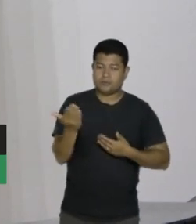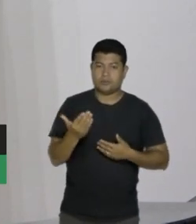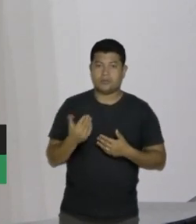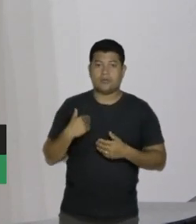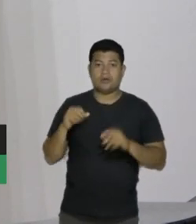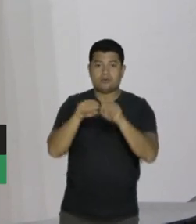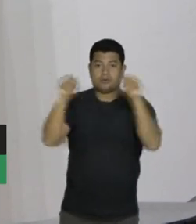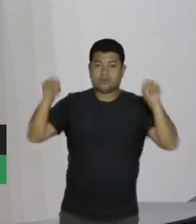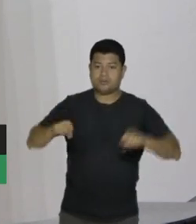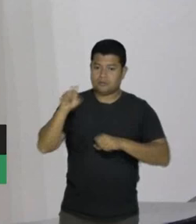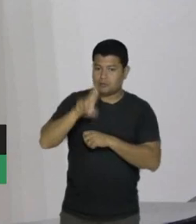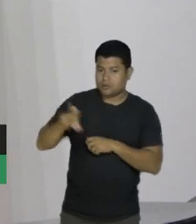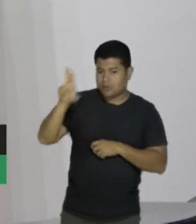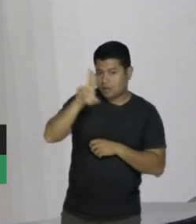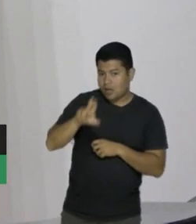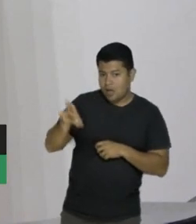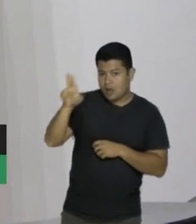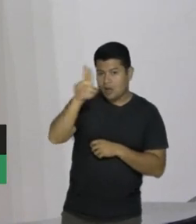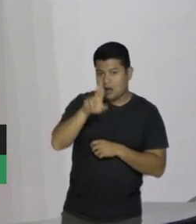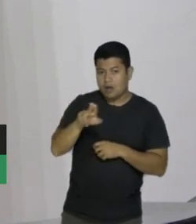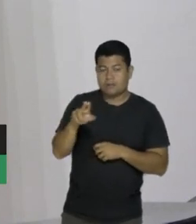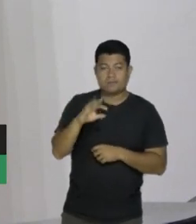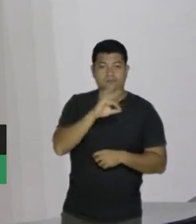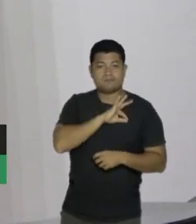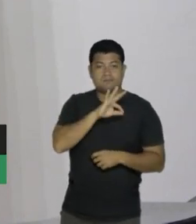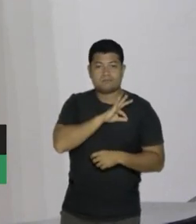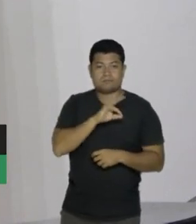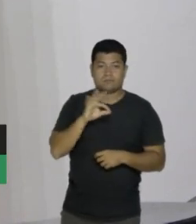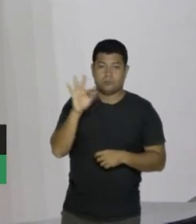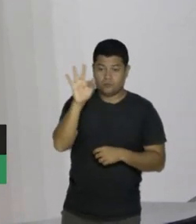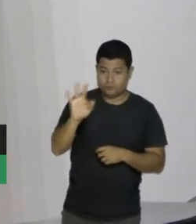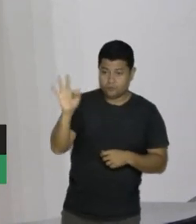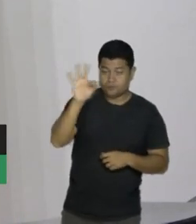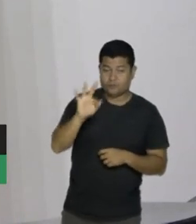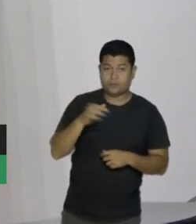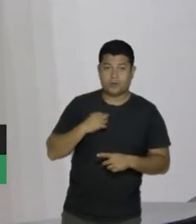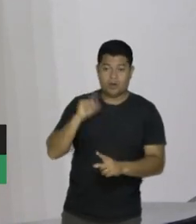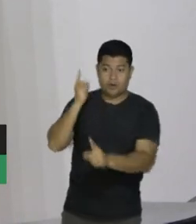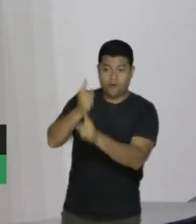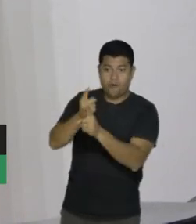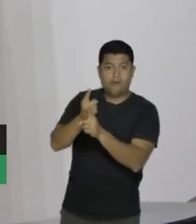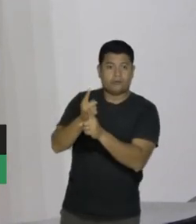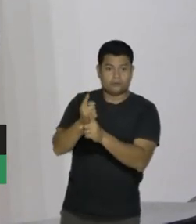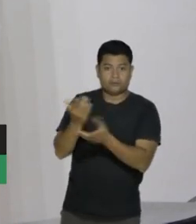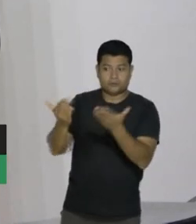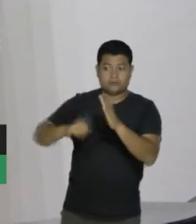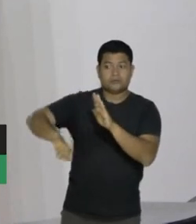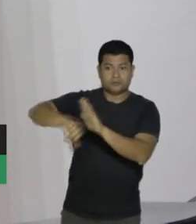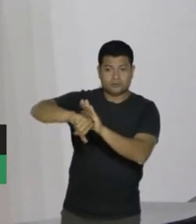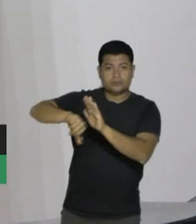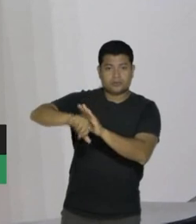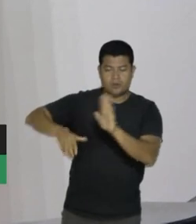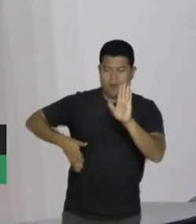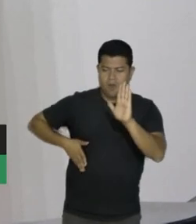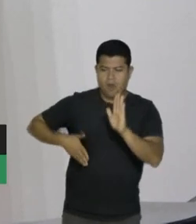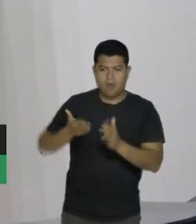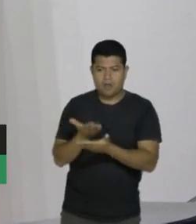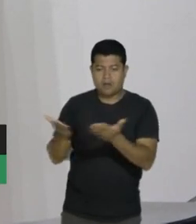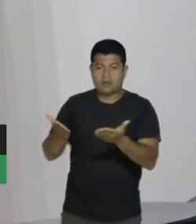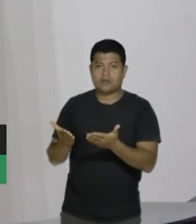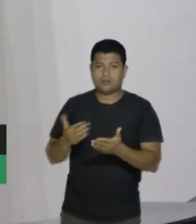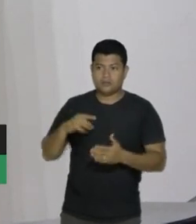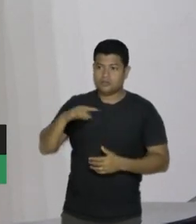Federal que foi o responsável por localizar esses criminosos né através de todo um serviço de